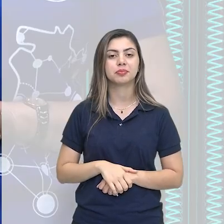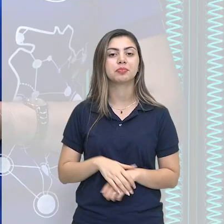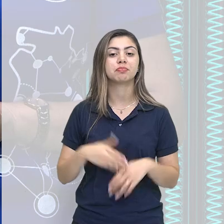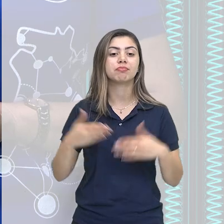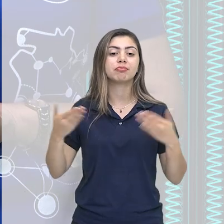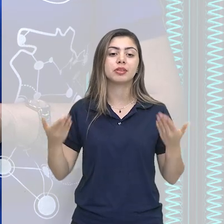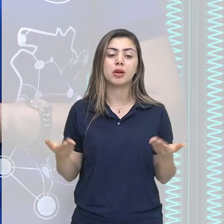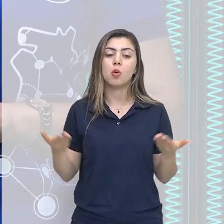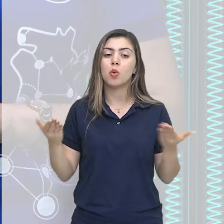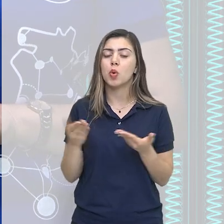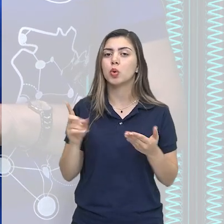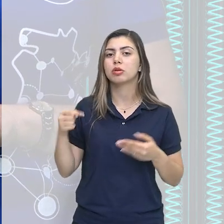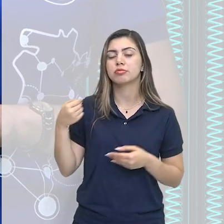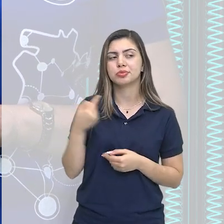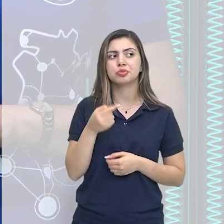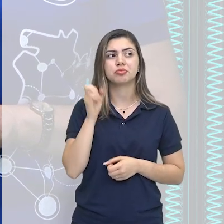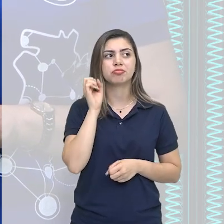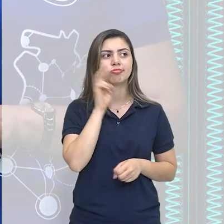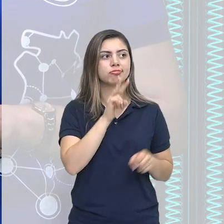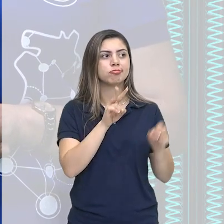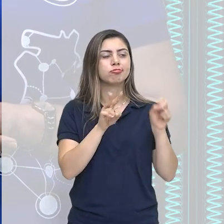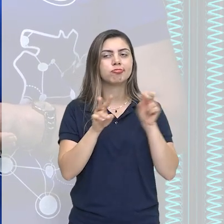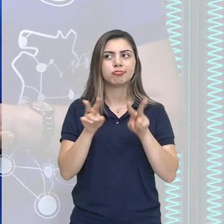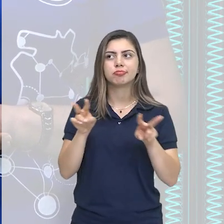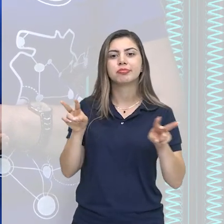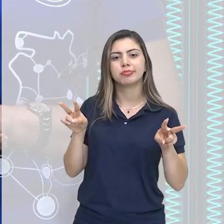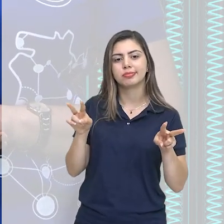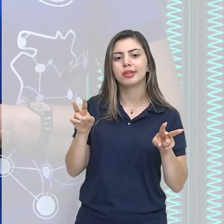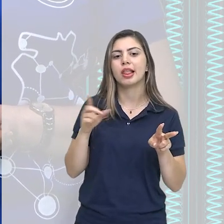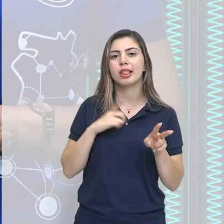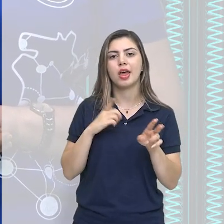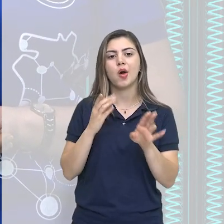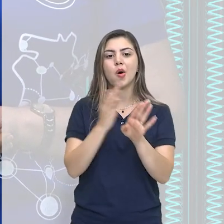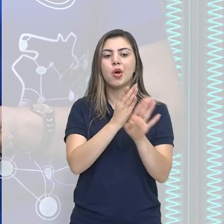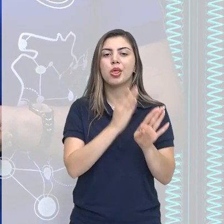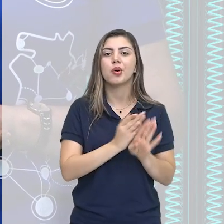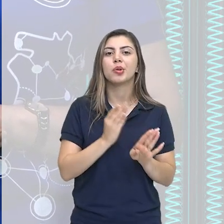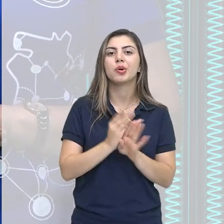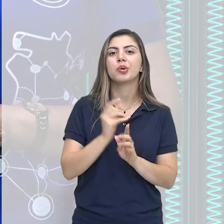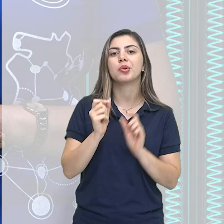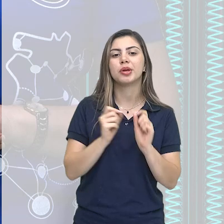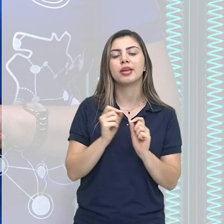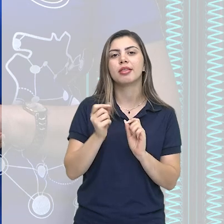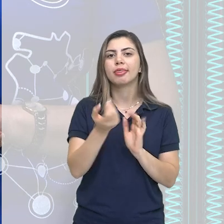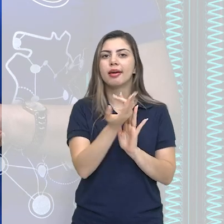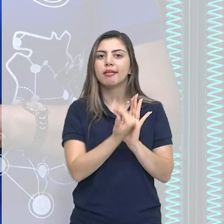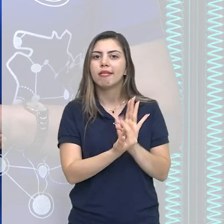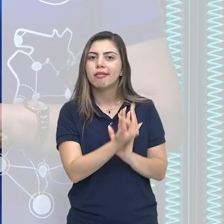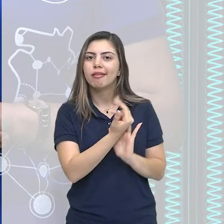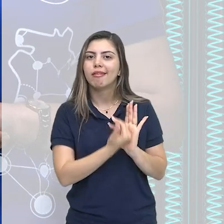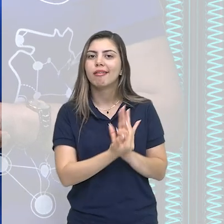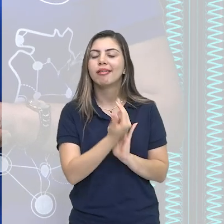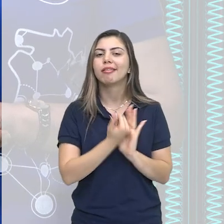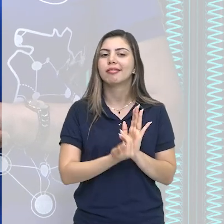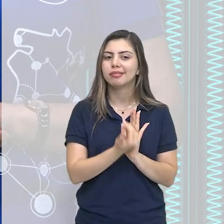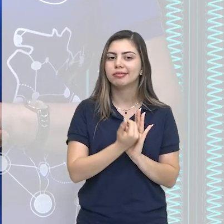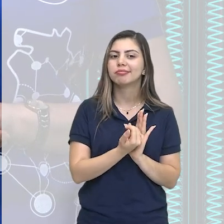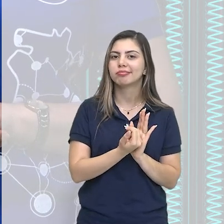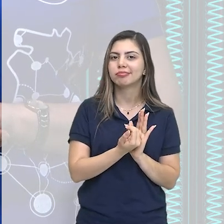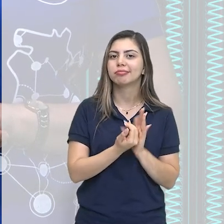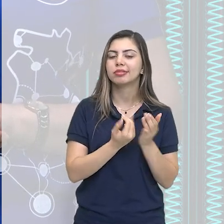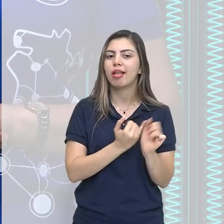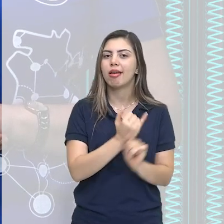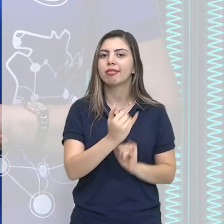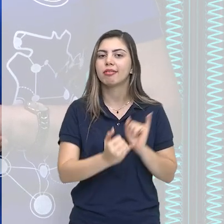hoje em dia é muito comum, né, a gente encontrar figurinhas, né, que